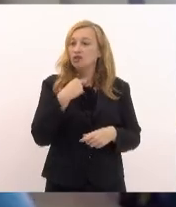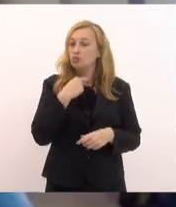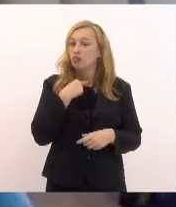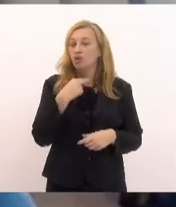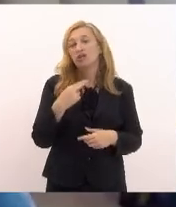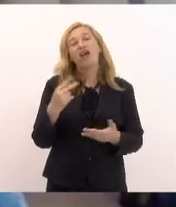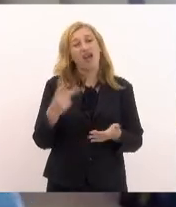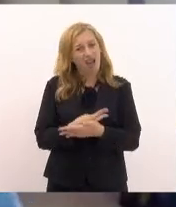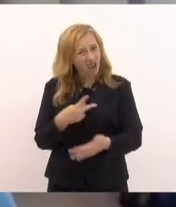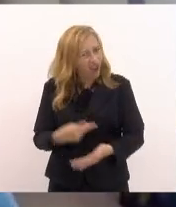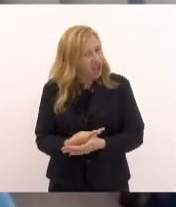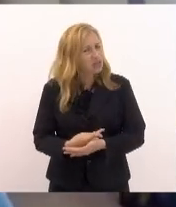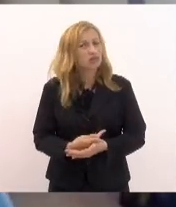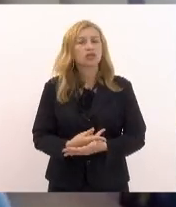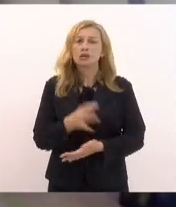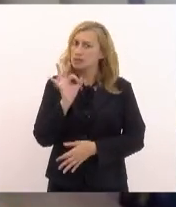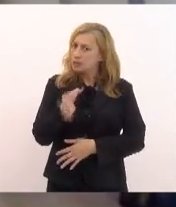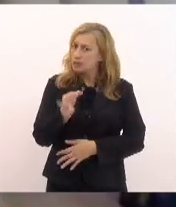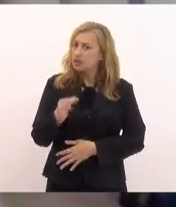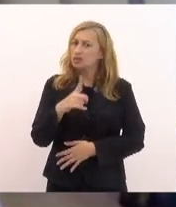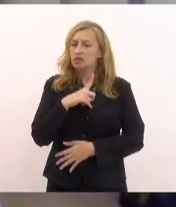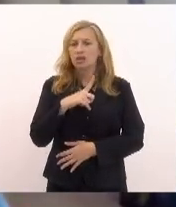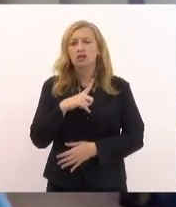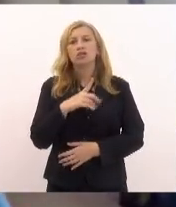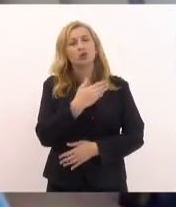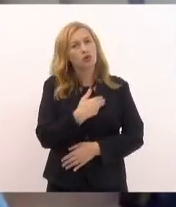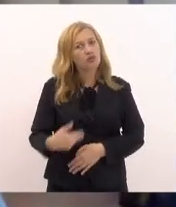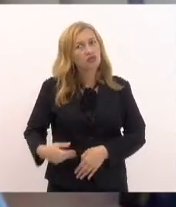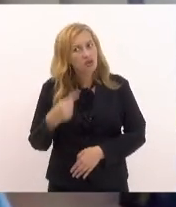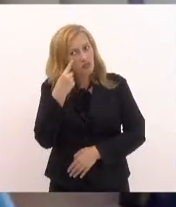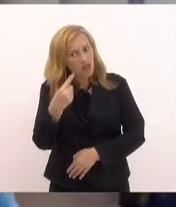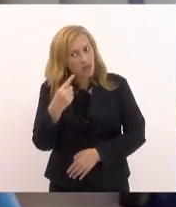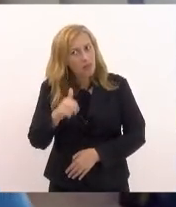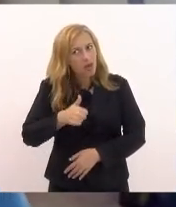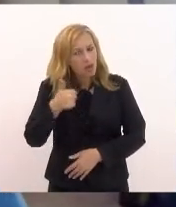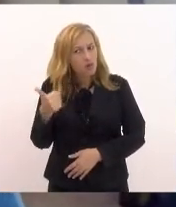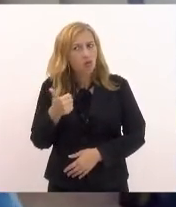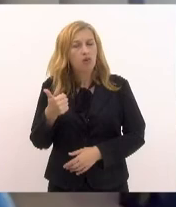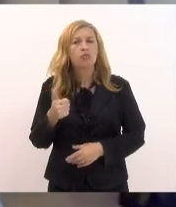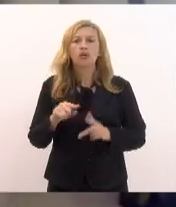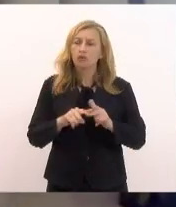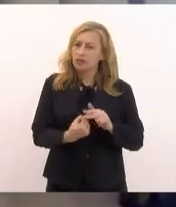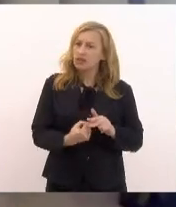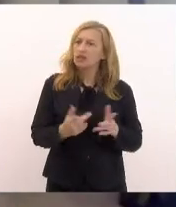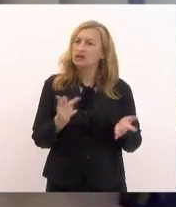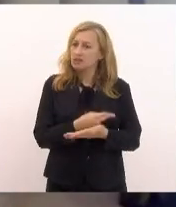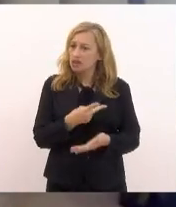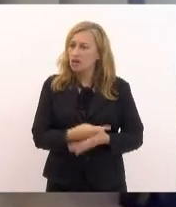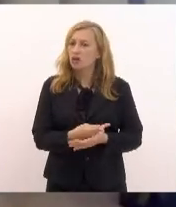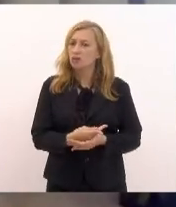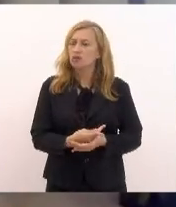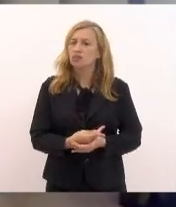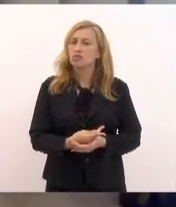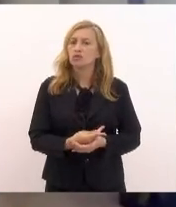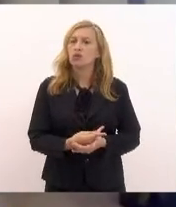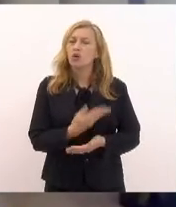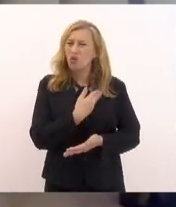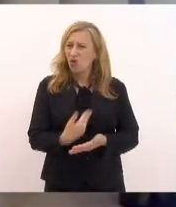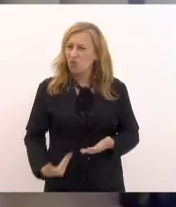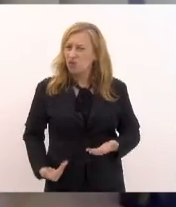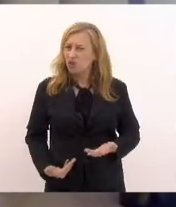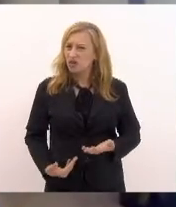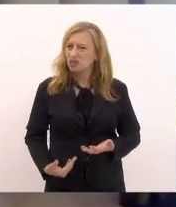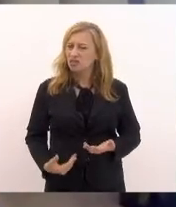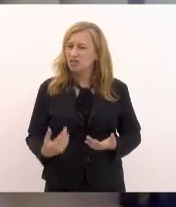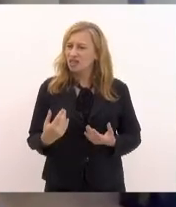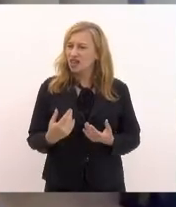cruel. Eu tenho certeza que o governo vai rever uma maldade dessa, porque não é possível que o governo induza